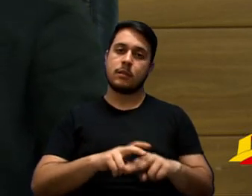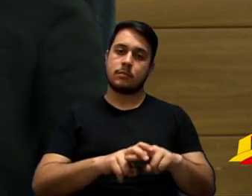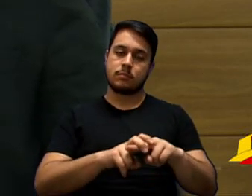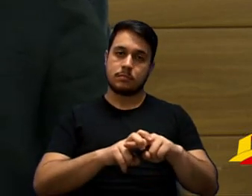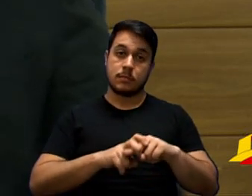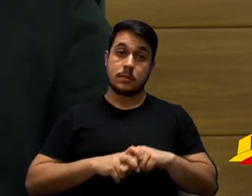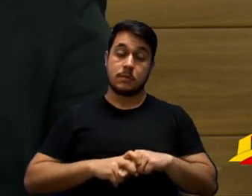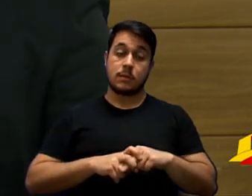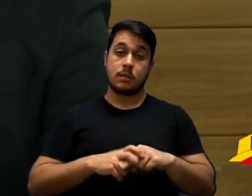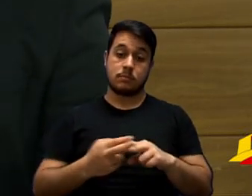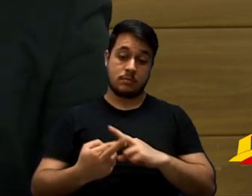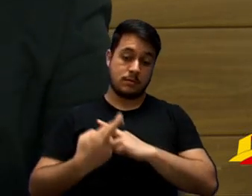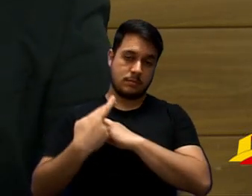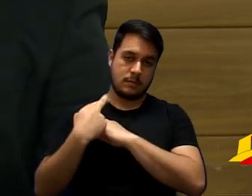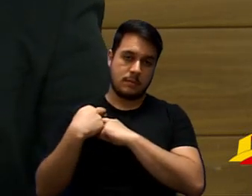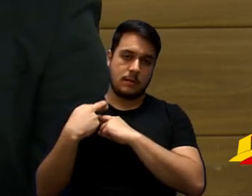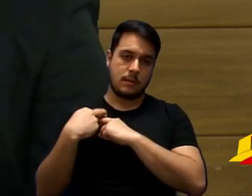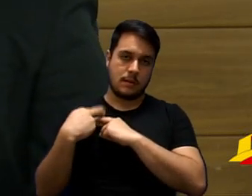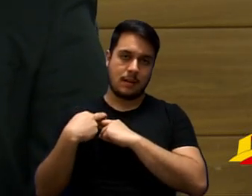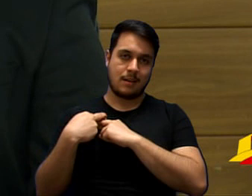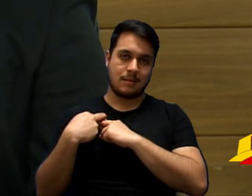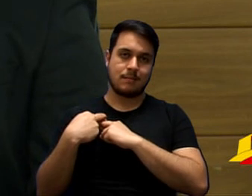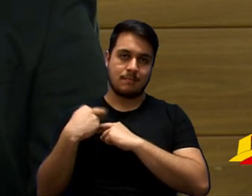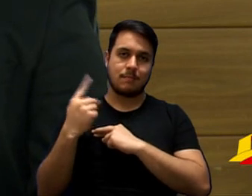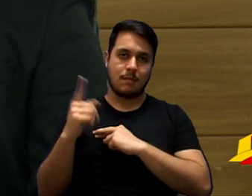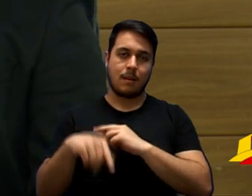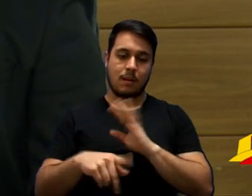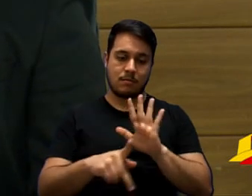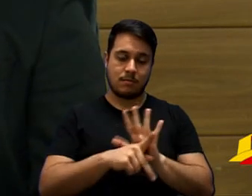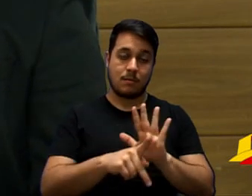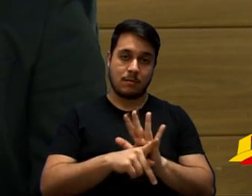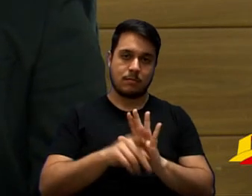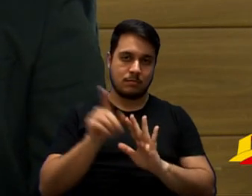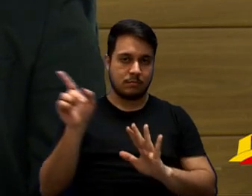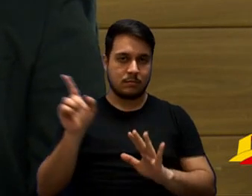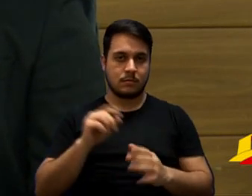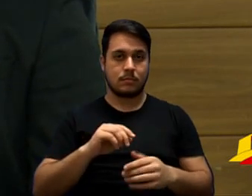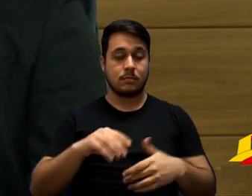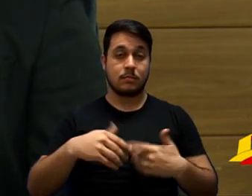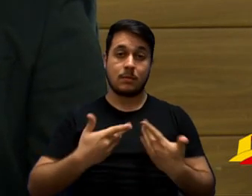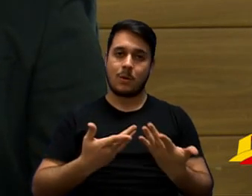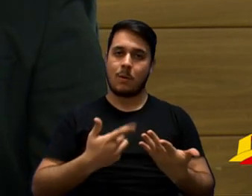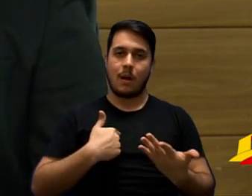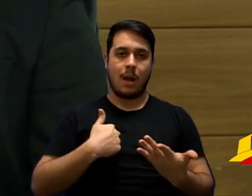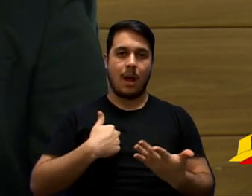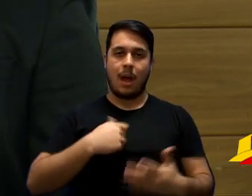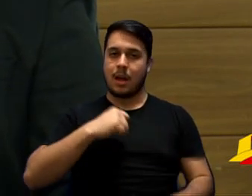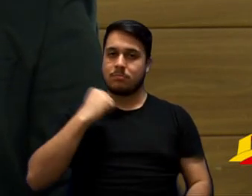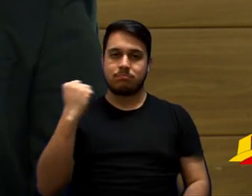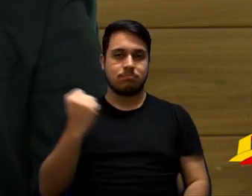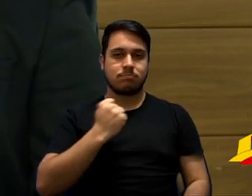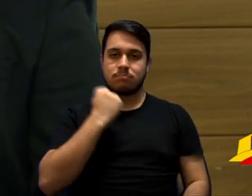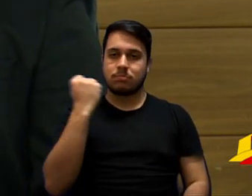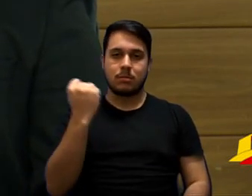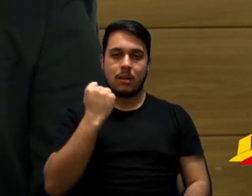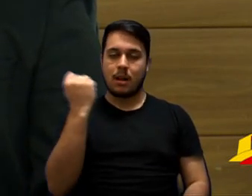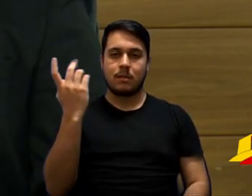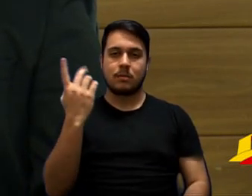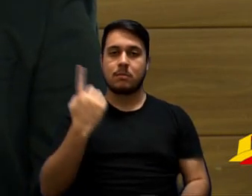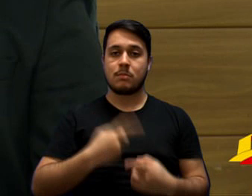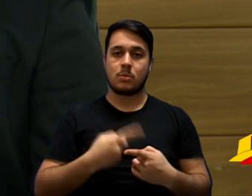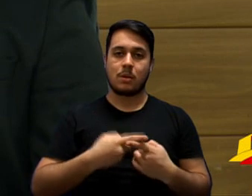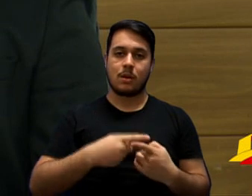ela toma essa responsabilidade pra ela então é muito é muito grave se pra gente na cidade como sorocaba não ter